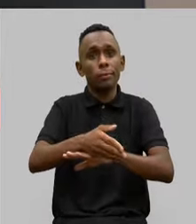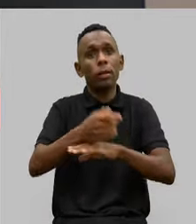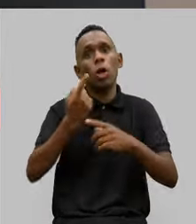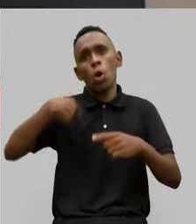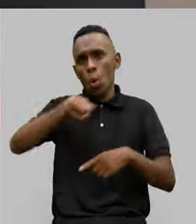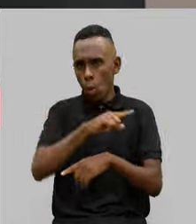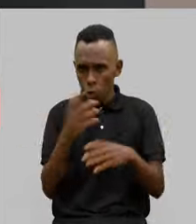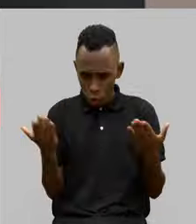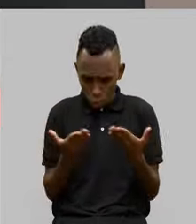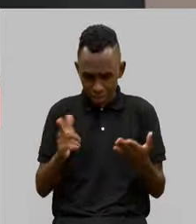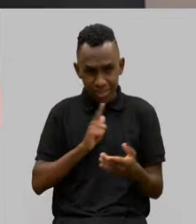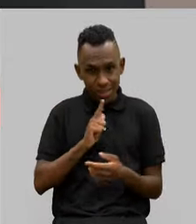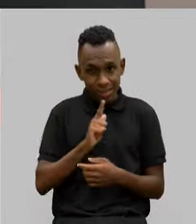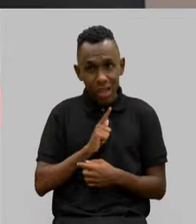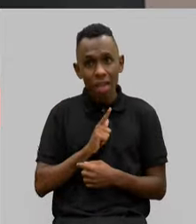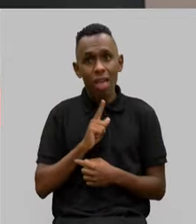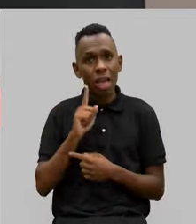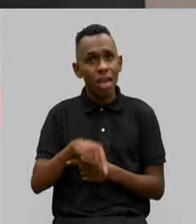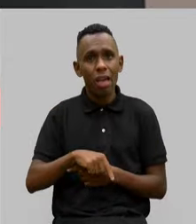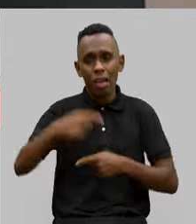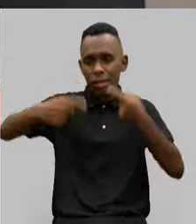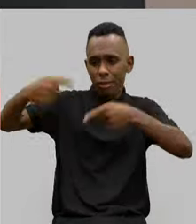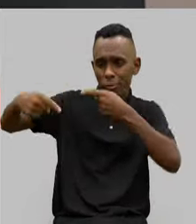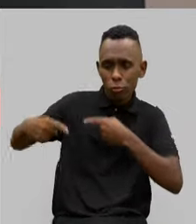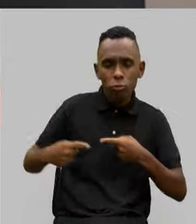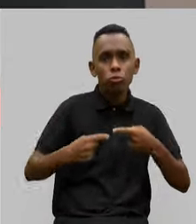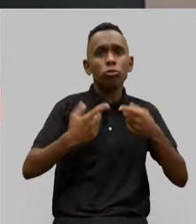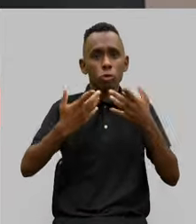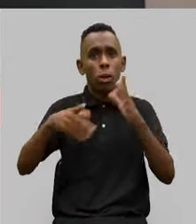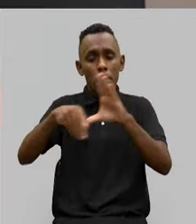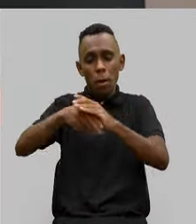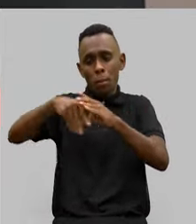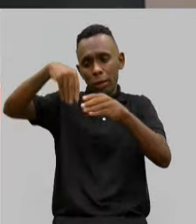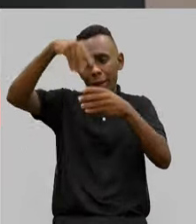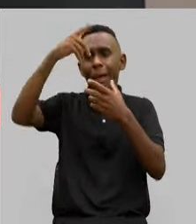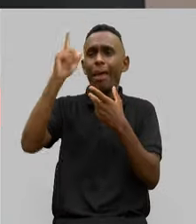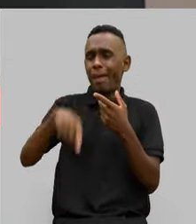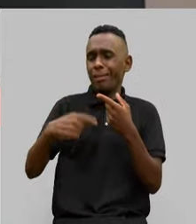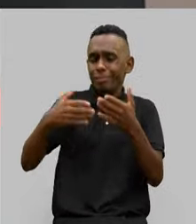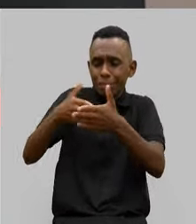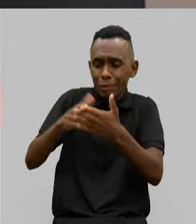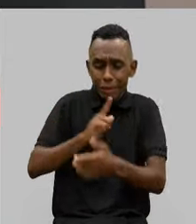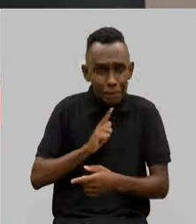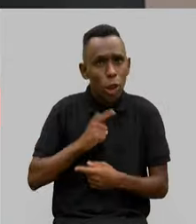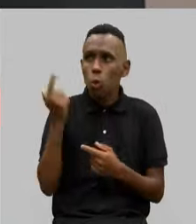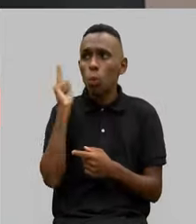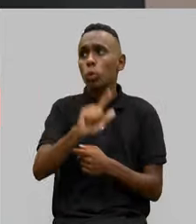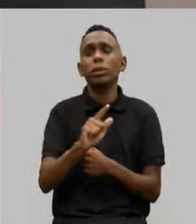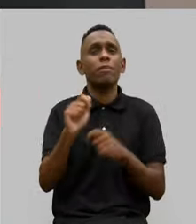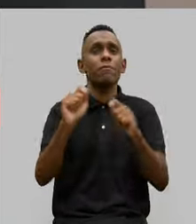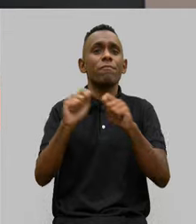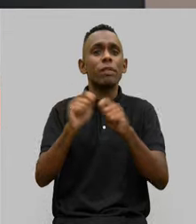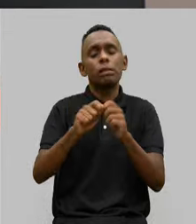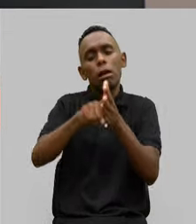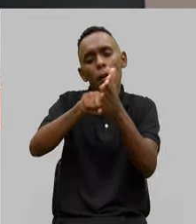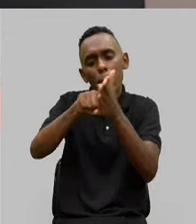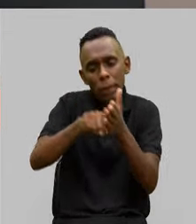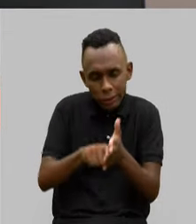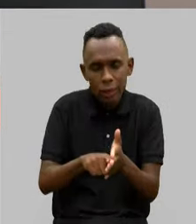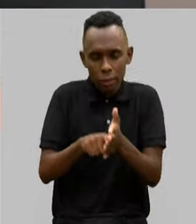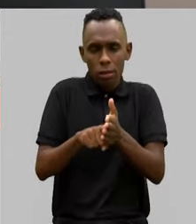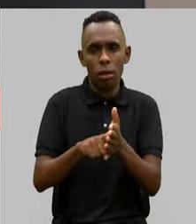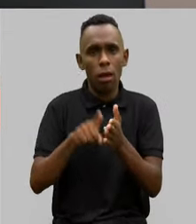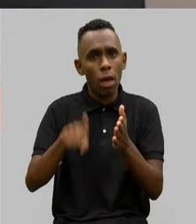tem hoje é um monte de disputas internas já que AD demais a gente não consegue fazer essa ciência de uma